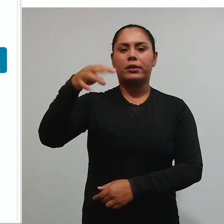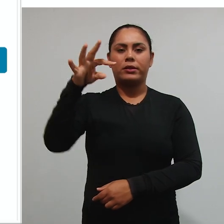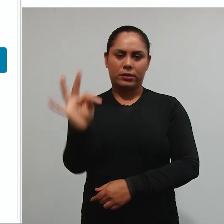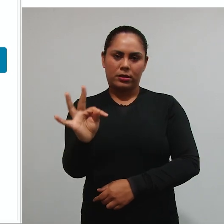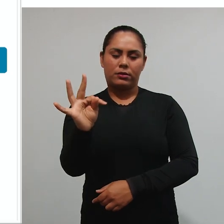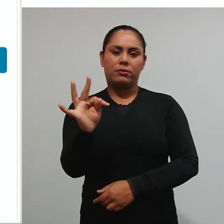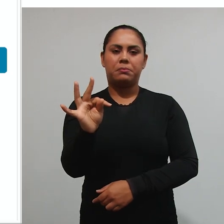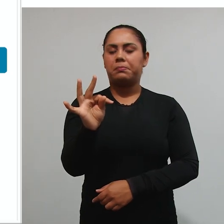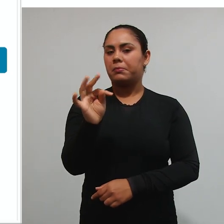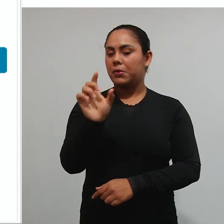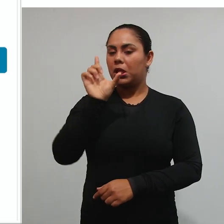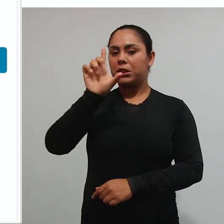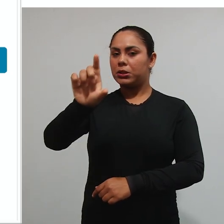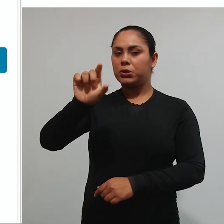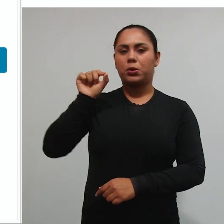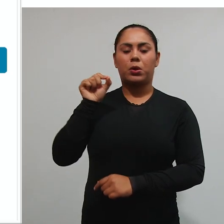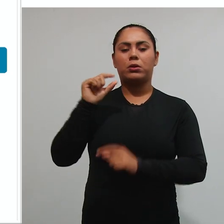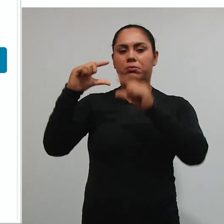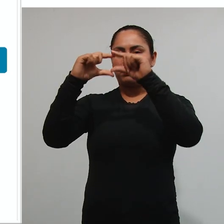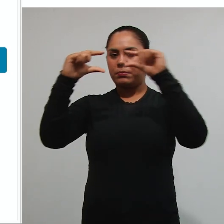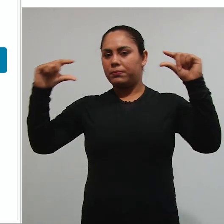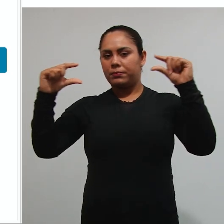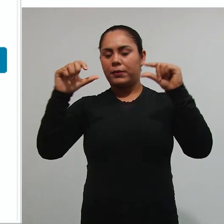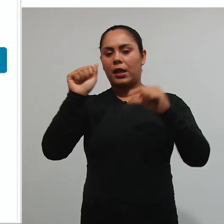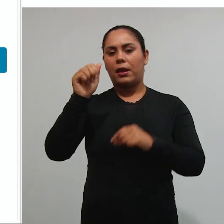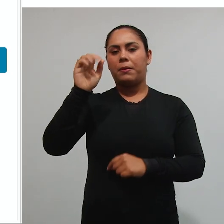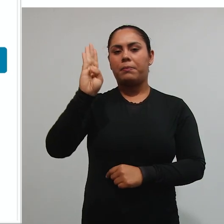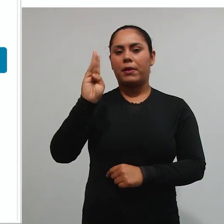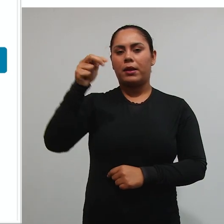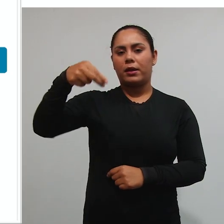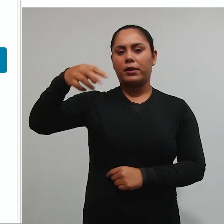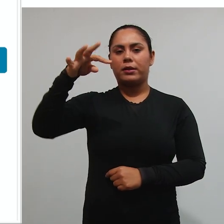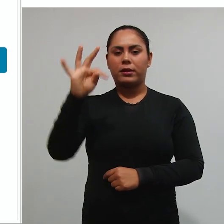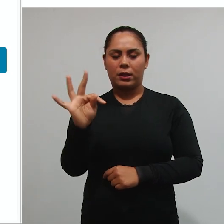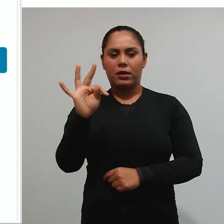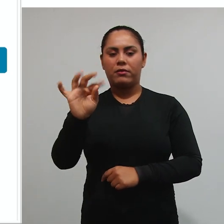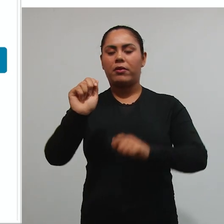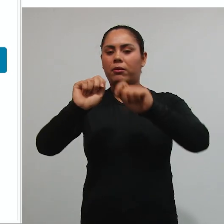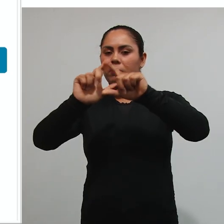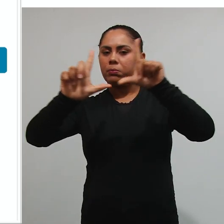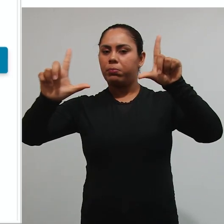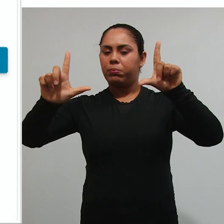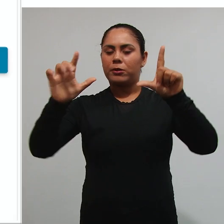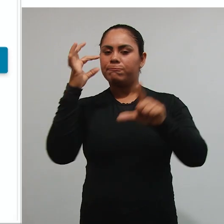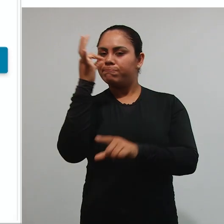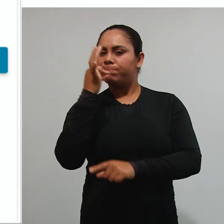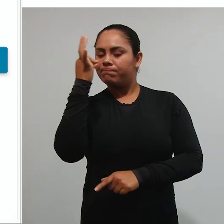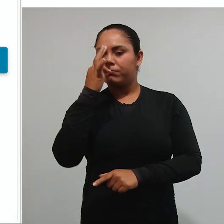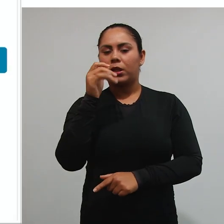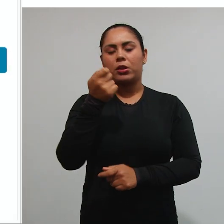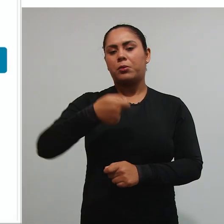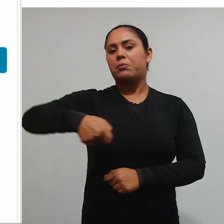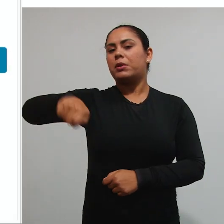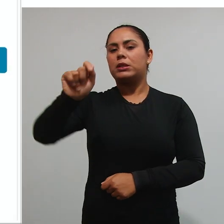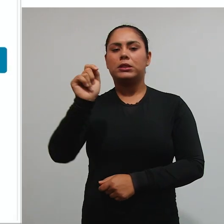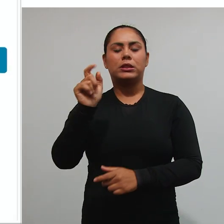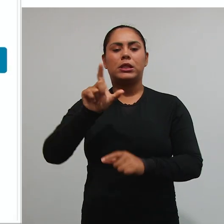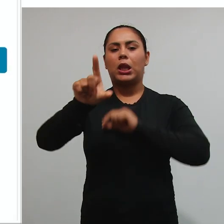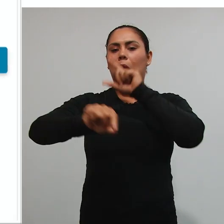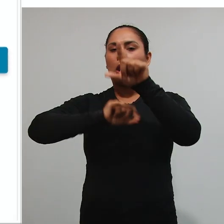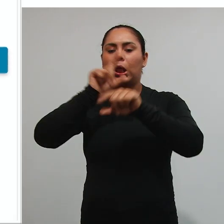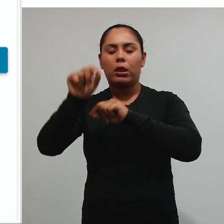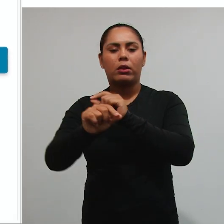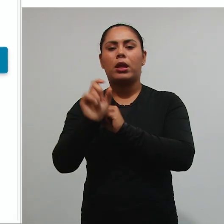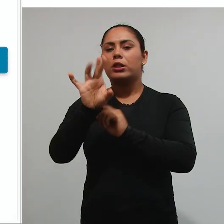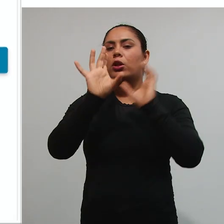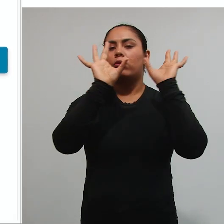a ABNT. Então, você seleciona a ABNT, ele já vai dar o formato, olha só que lindo, ele já vai dar o formato. Você não precisa nem selecionar,